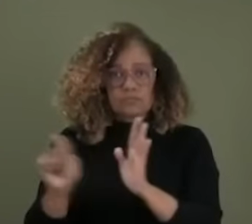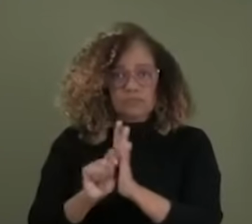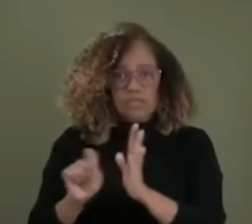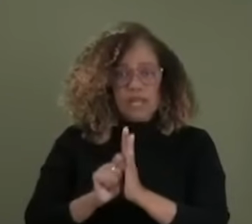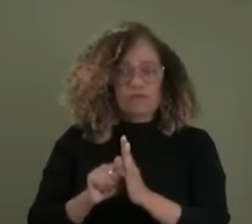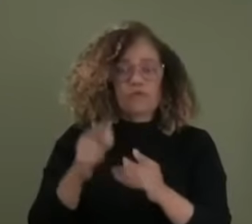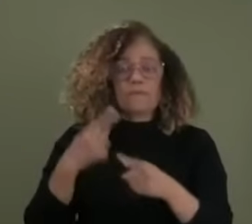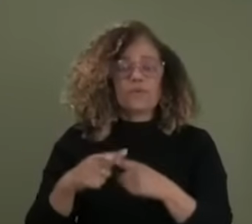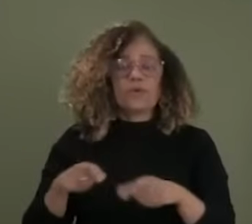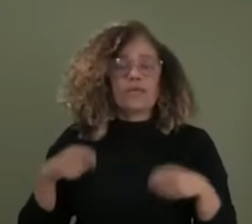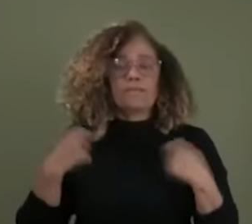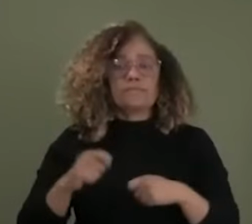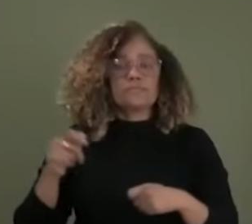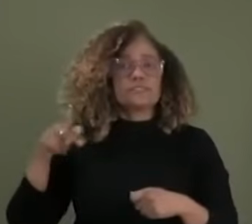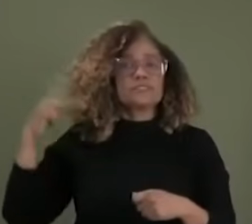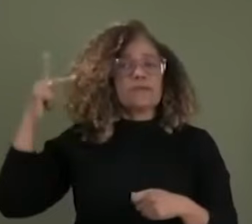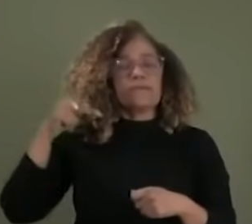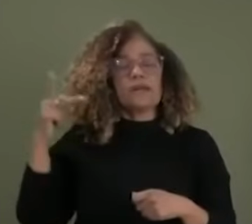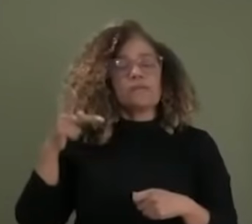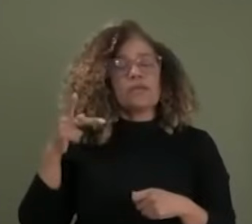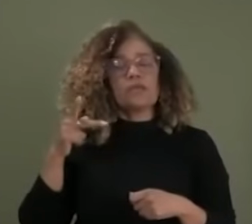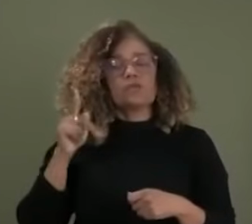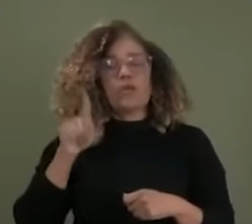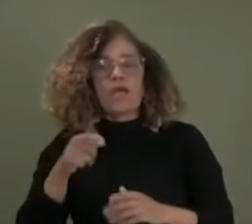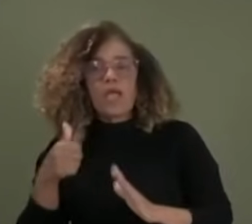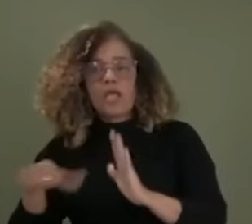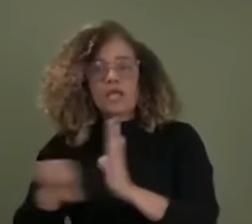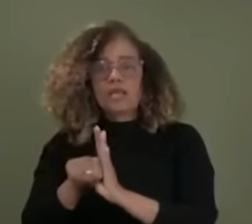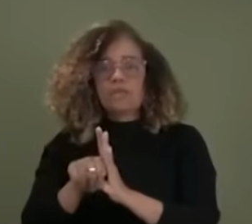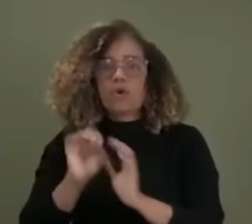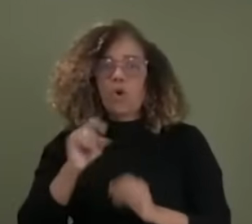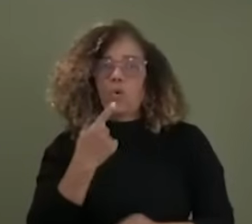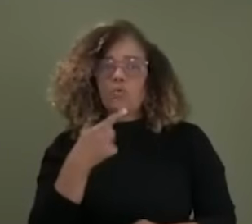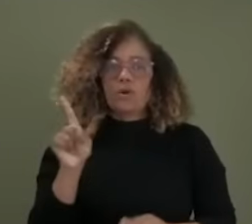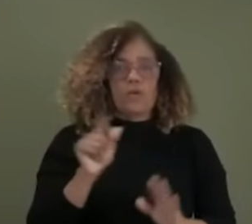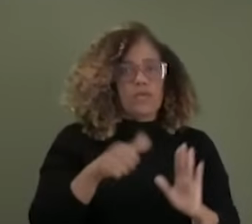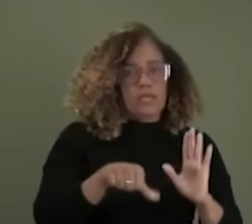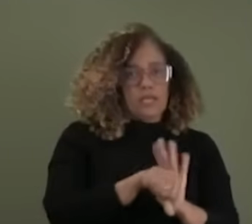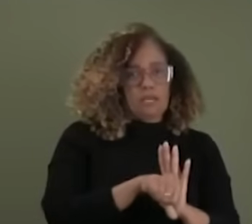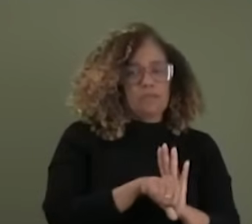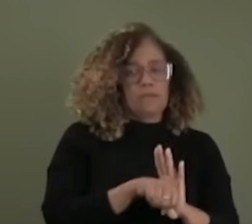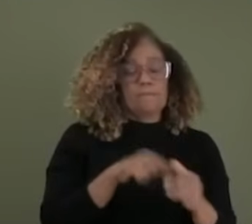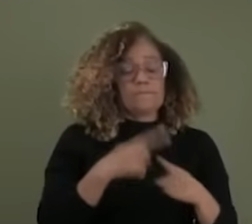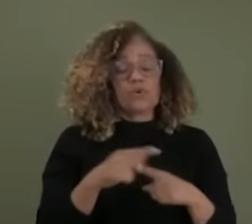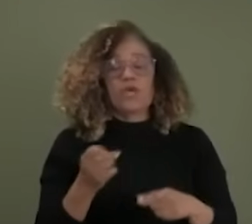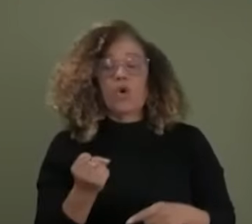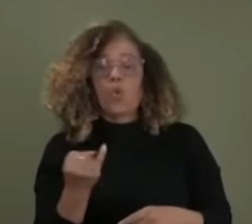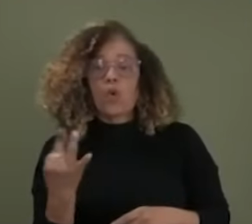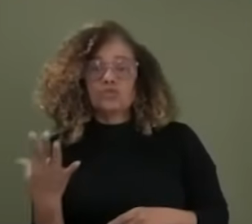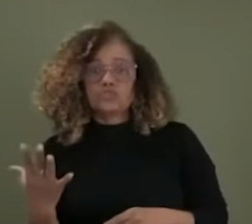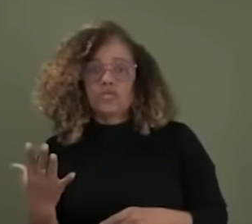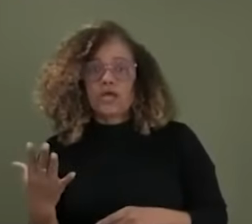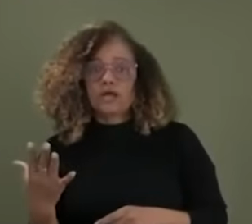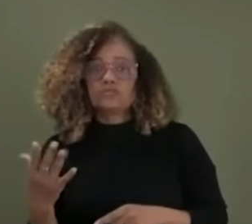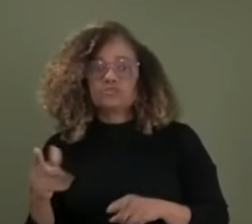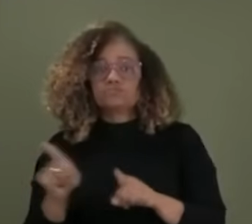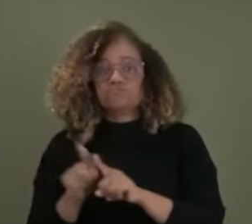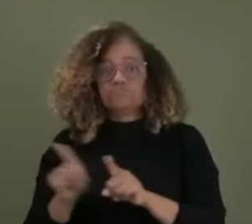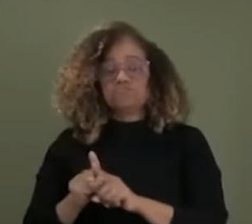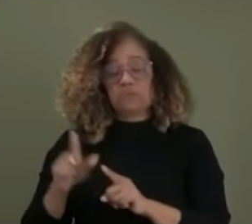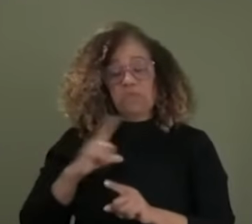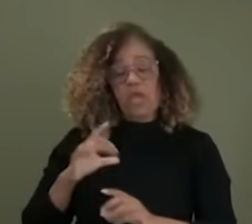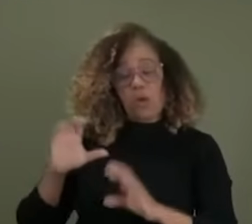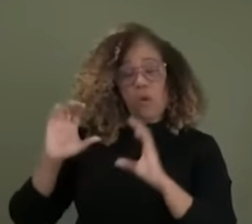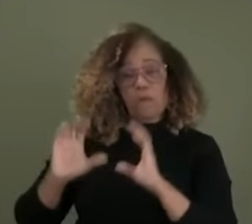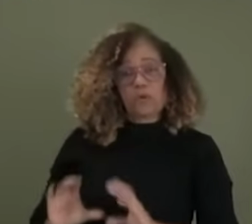parlamento decidir se algo deve ser crime ou não. Agora, a decisão sobre quantidade que classifica uma conduta ou não, um